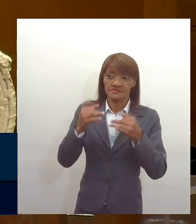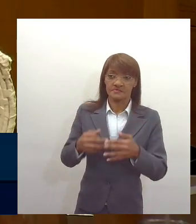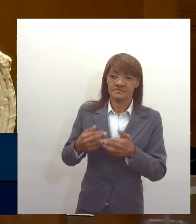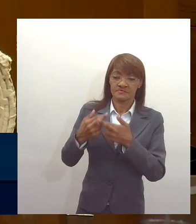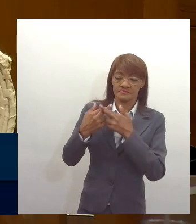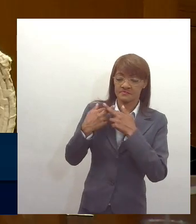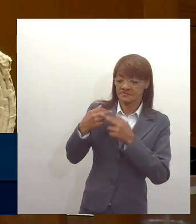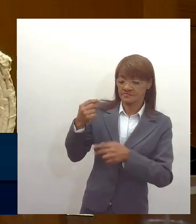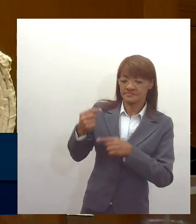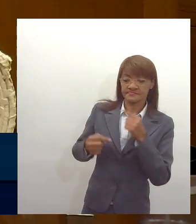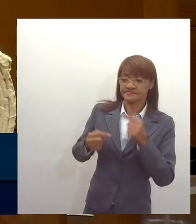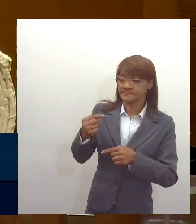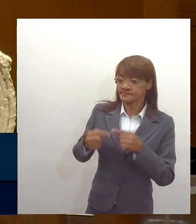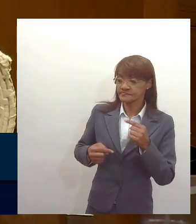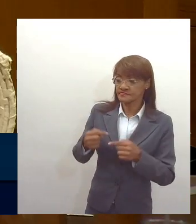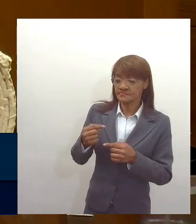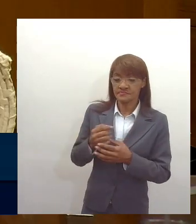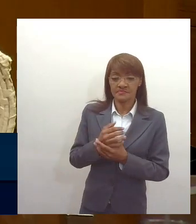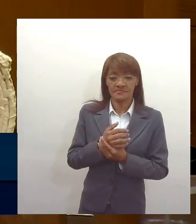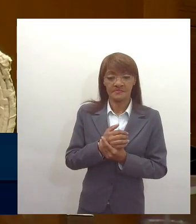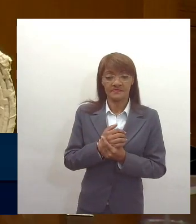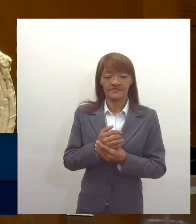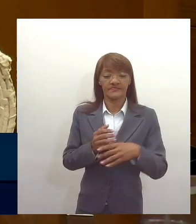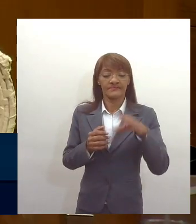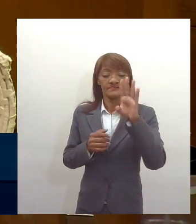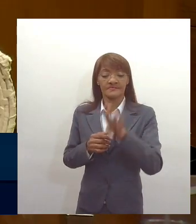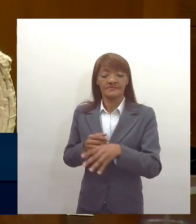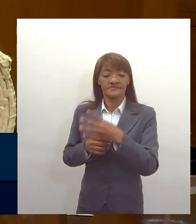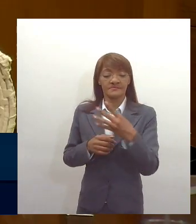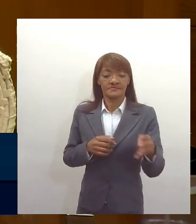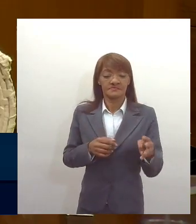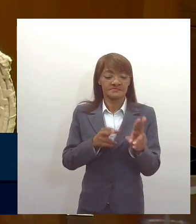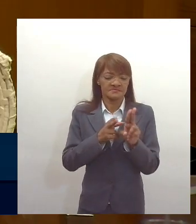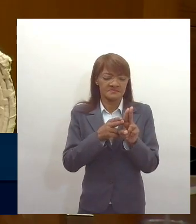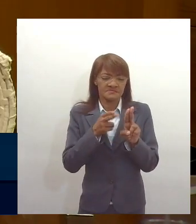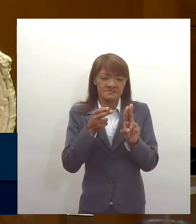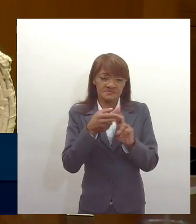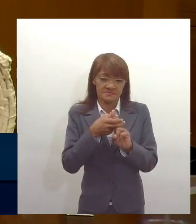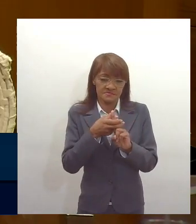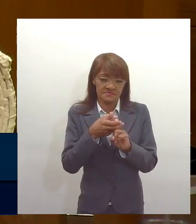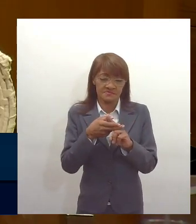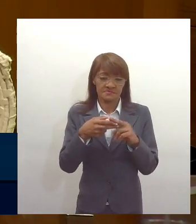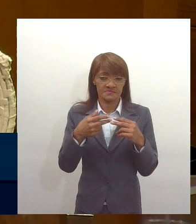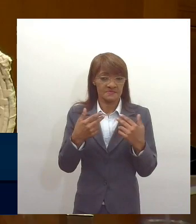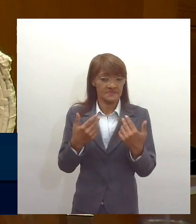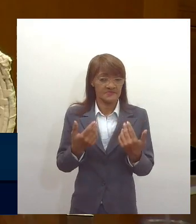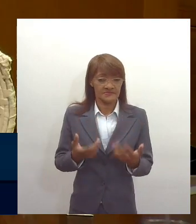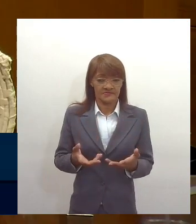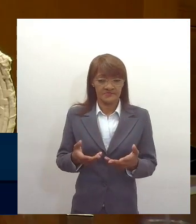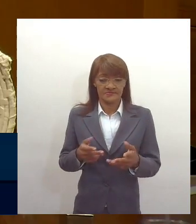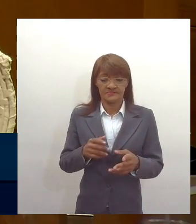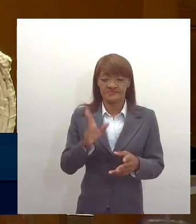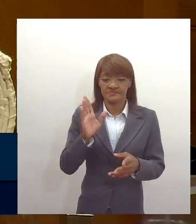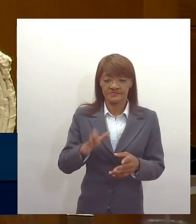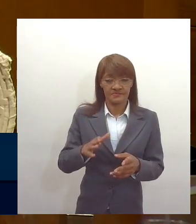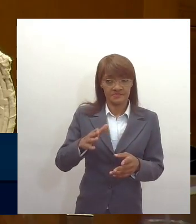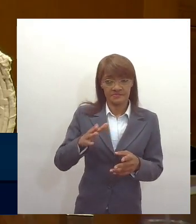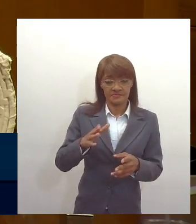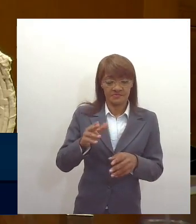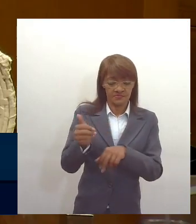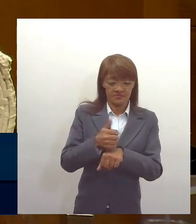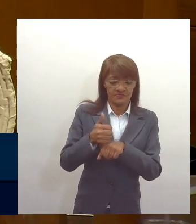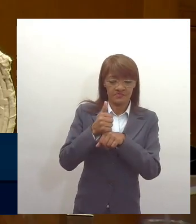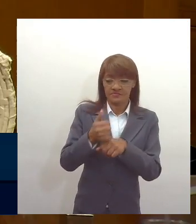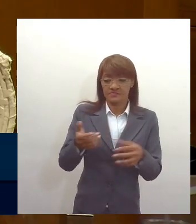tabela SUS é muito pequena e alguns profissionais não querem, preferem, principalmente psiquiatra, irem, né, atendimento